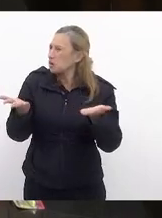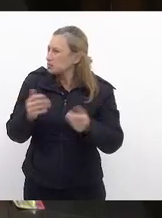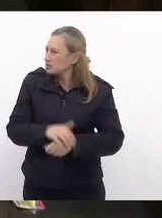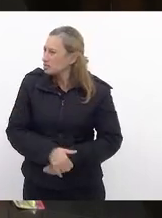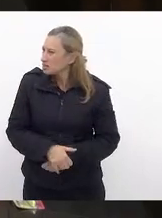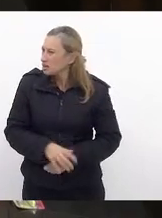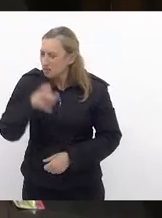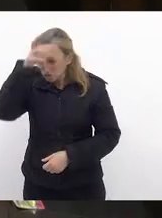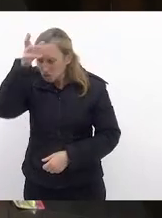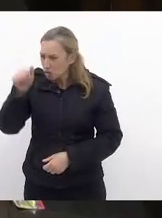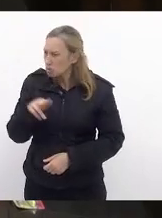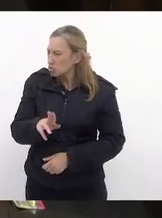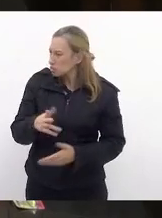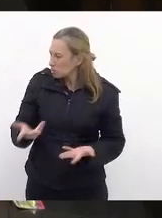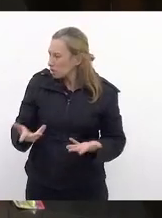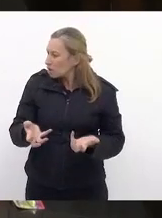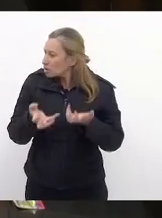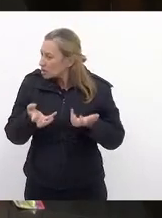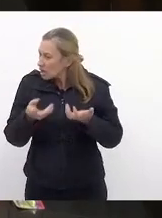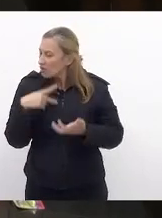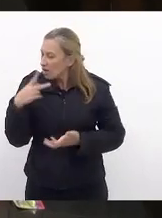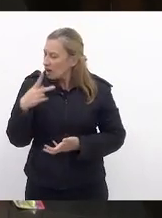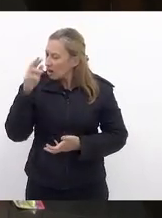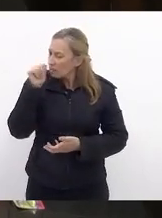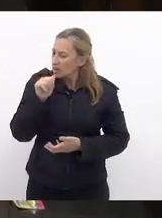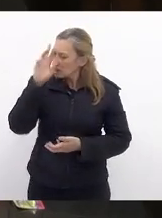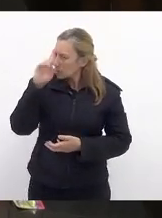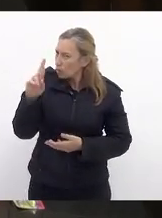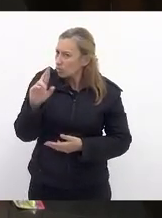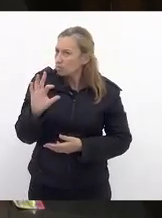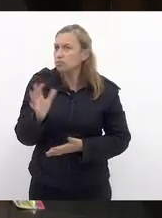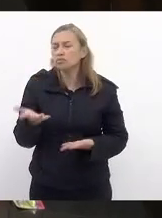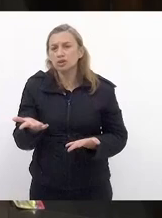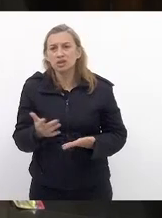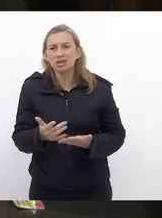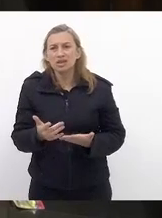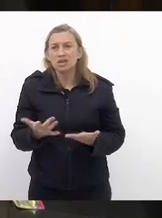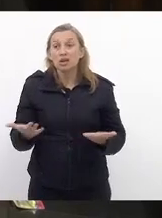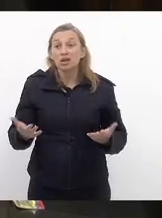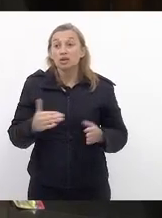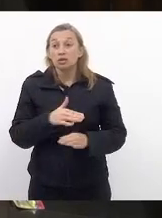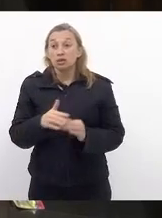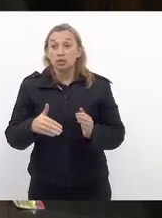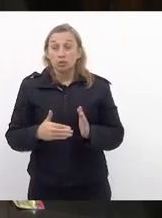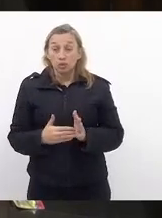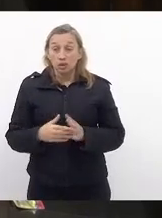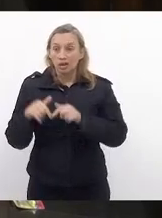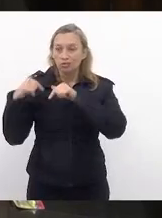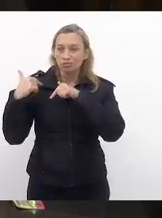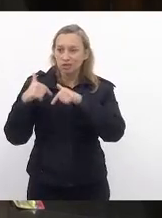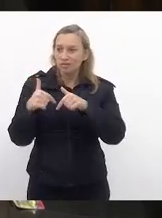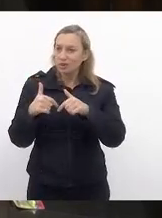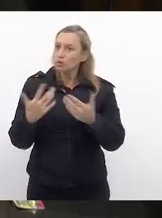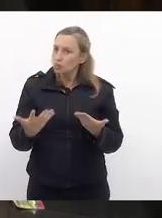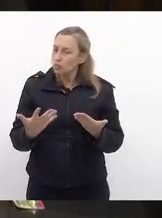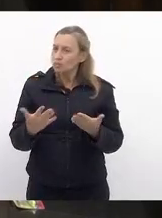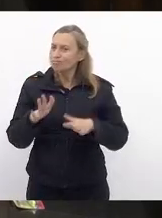tensa peixe anjo mas quero dizer para senhora o seguinte que perante os deputados conservadores